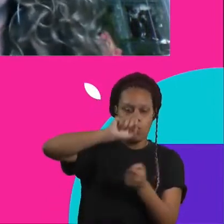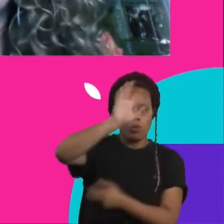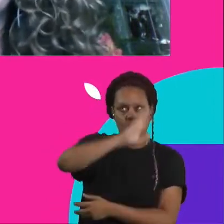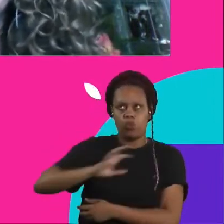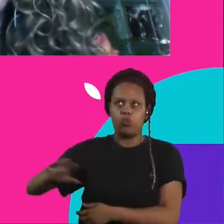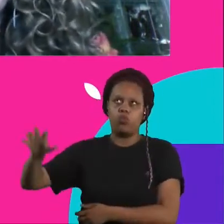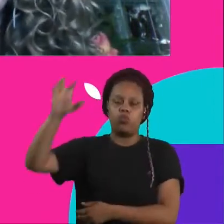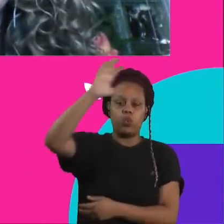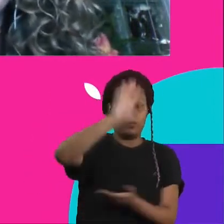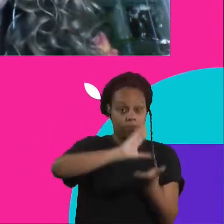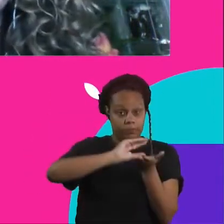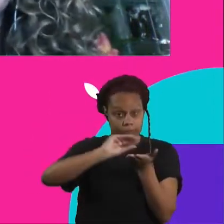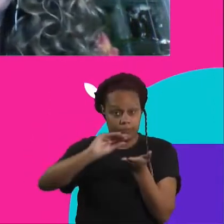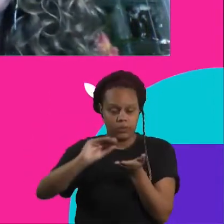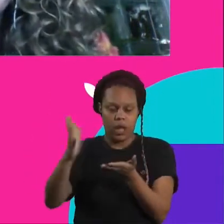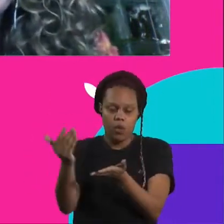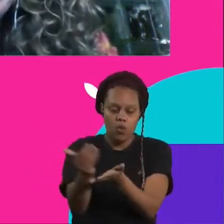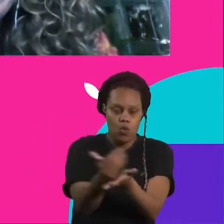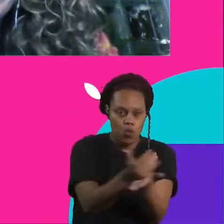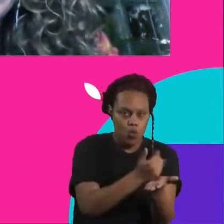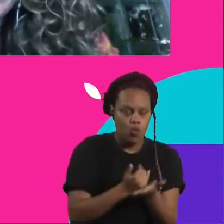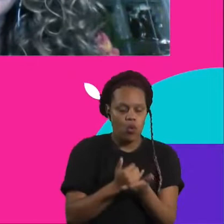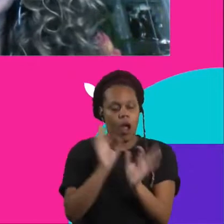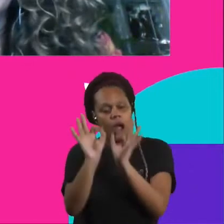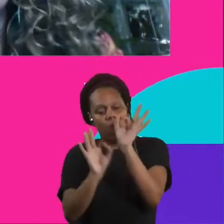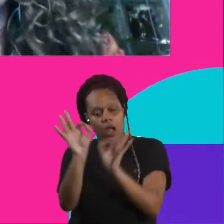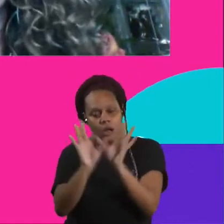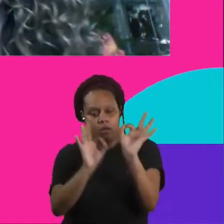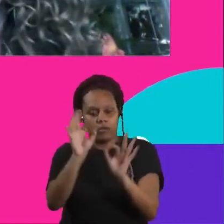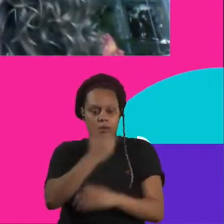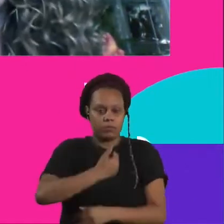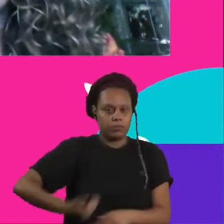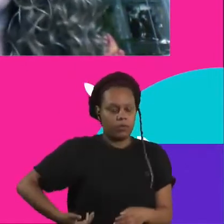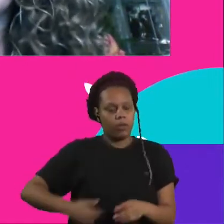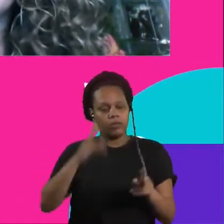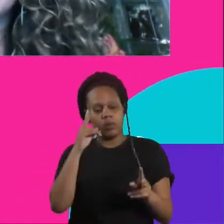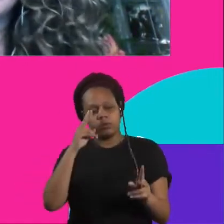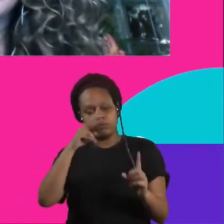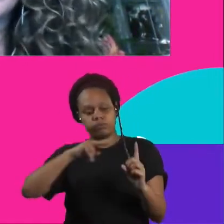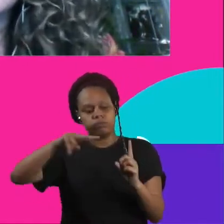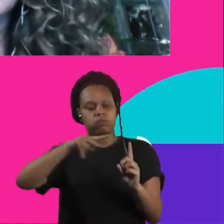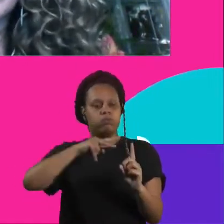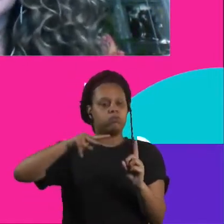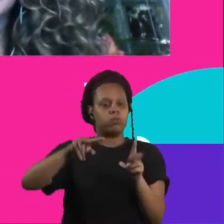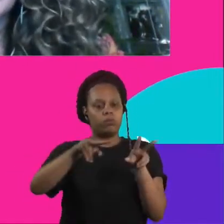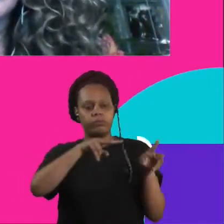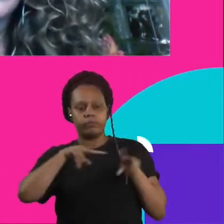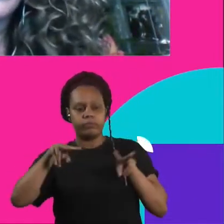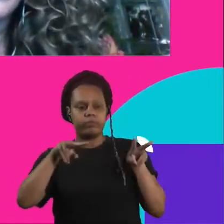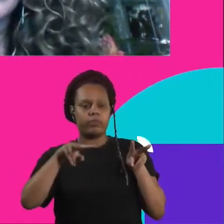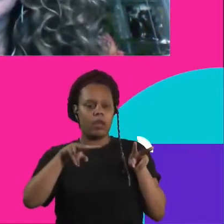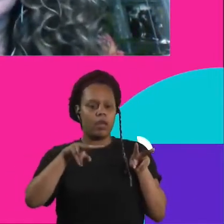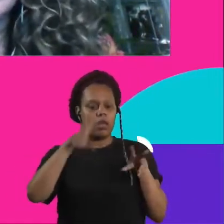dados eram coletados para que fossem organizados para governos observar e tomar decisões sobre a sociedade.